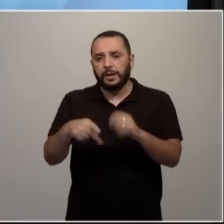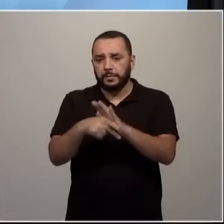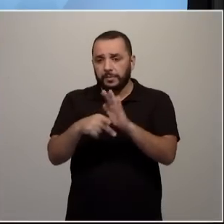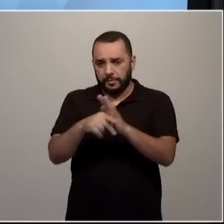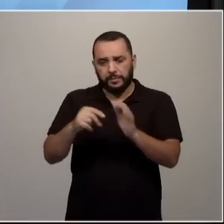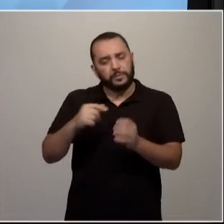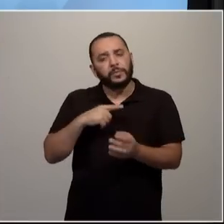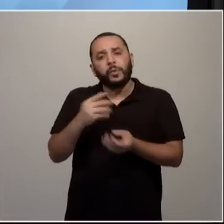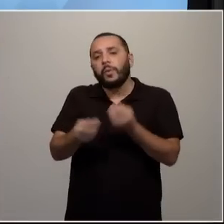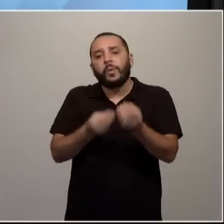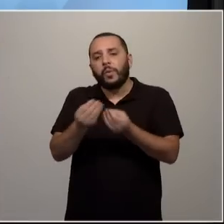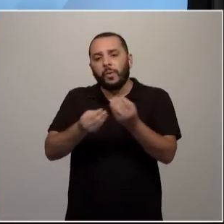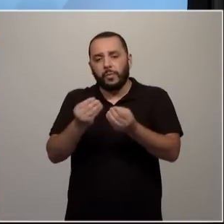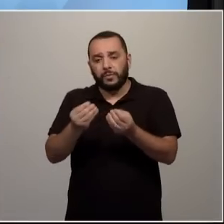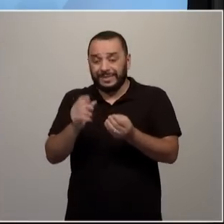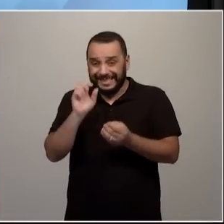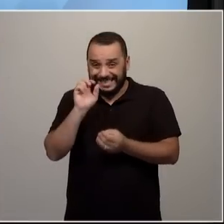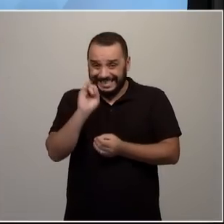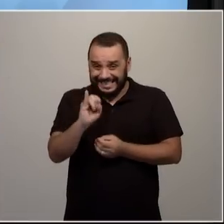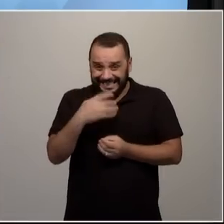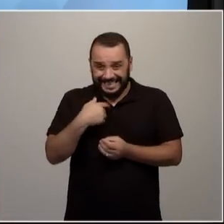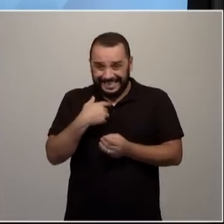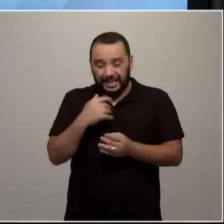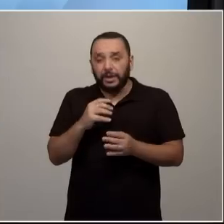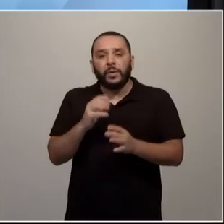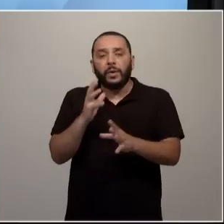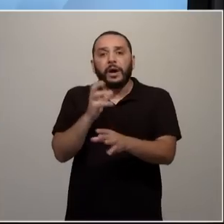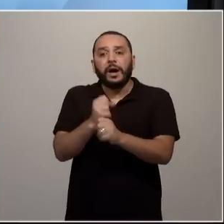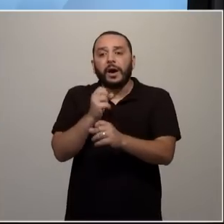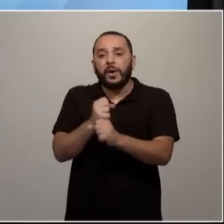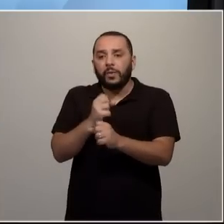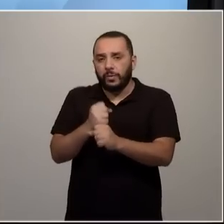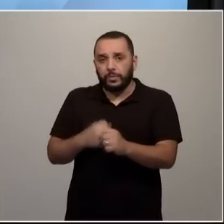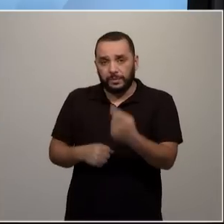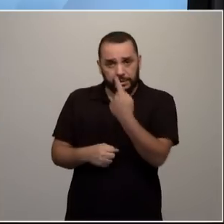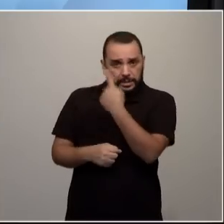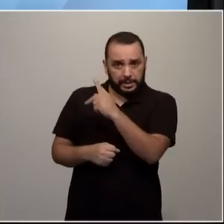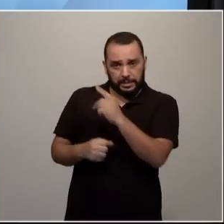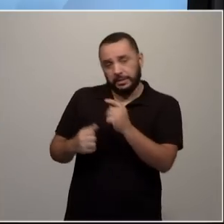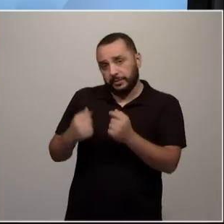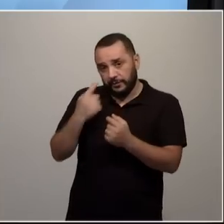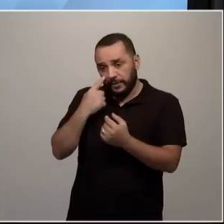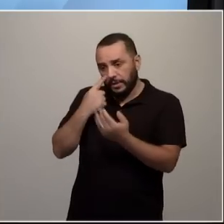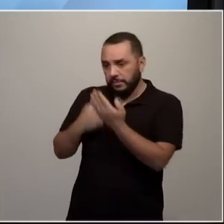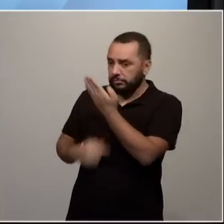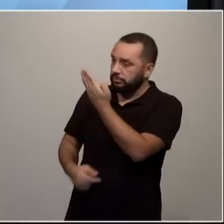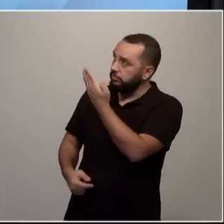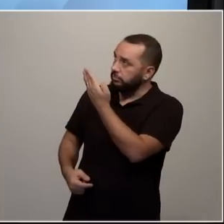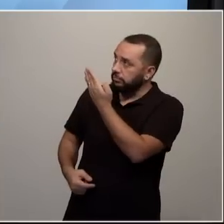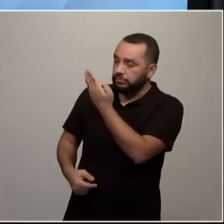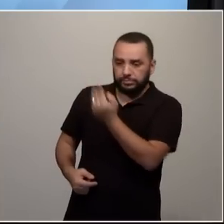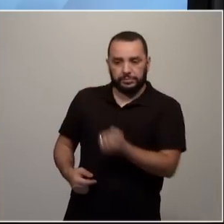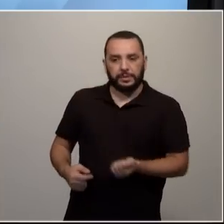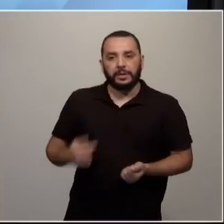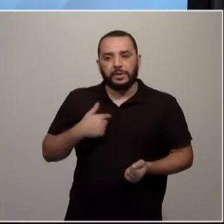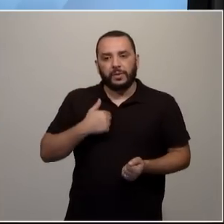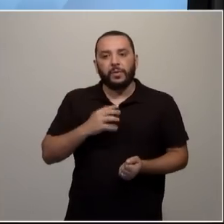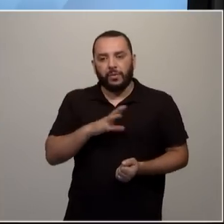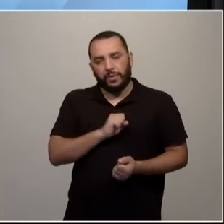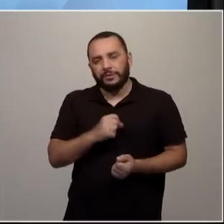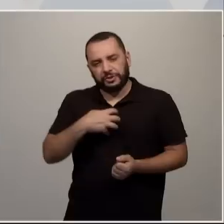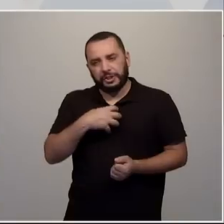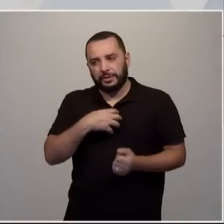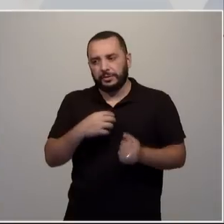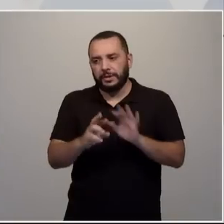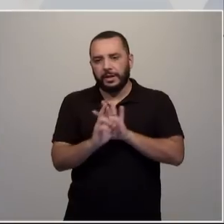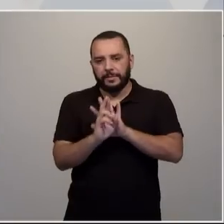são perpendiculares se o produto escalar deles, essa é uma das maneiras de indicar produto escalar, é a que eu gosto mais, mas tem